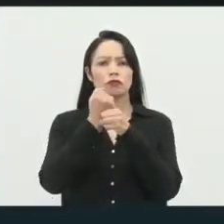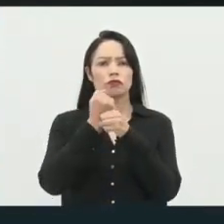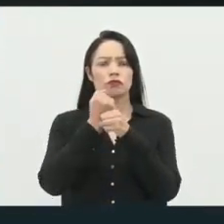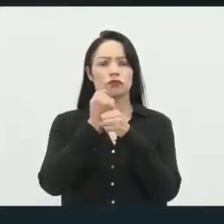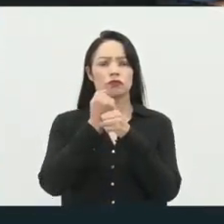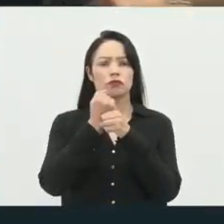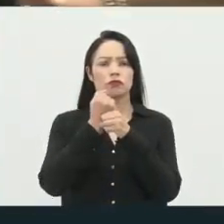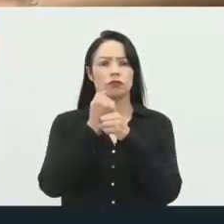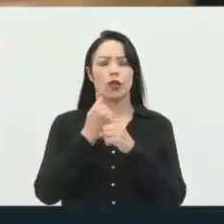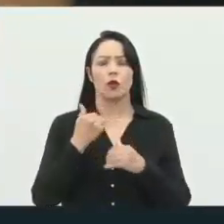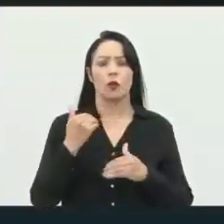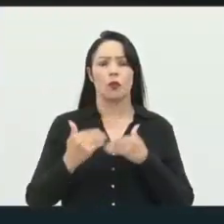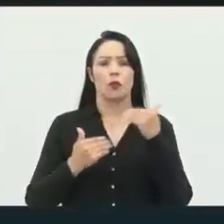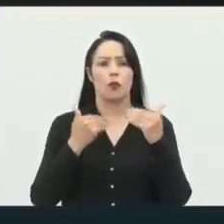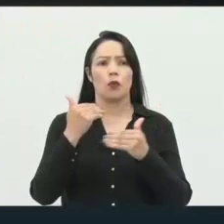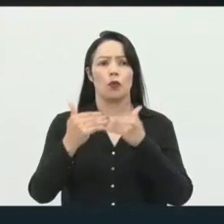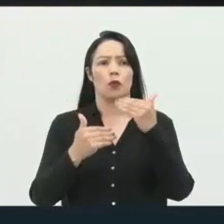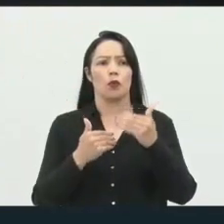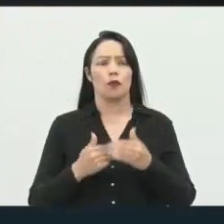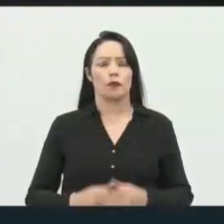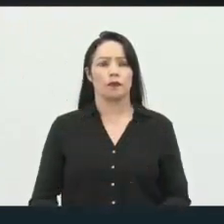avançamos aí